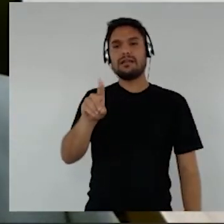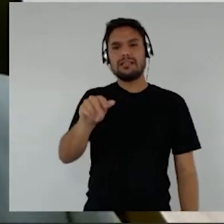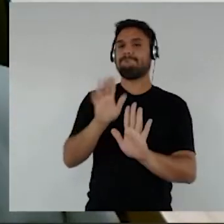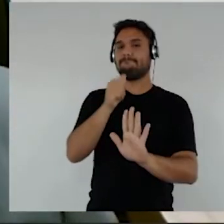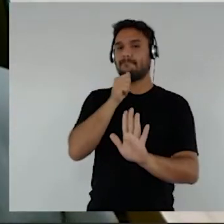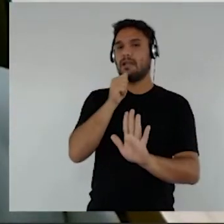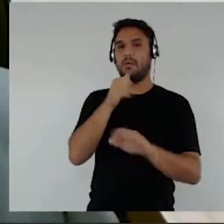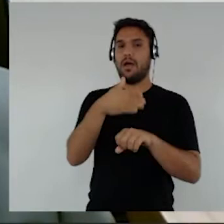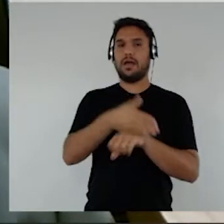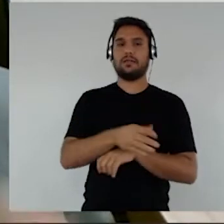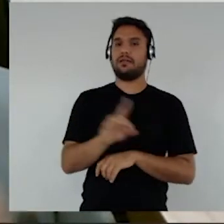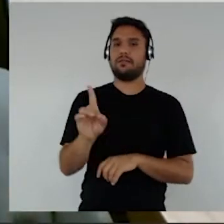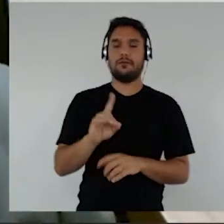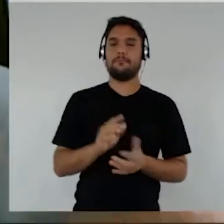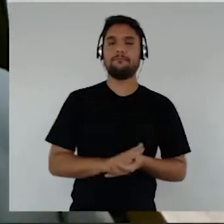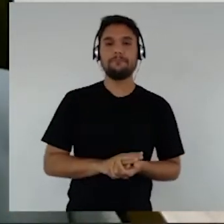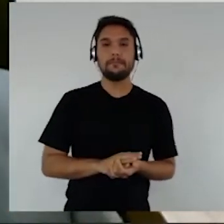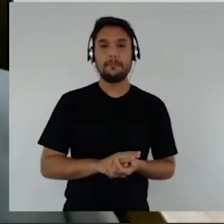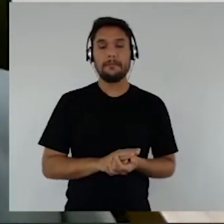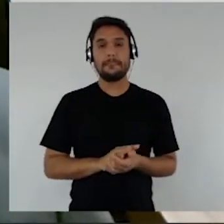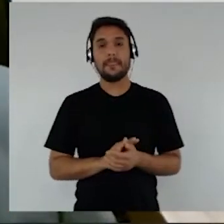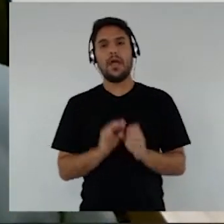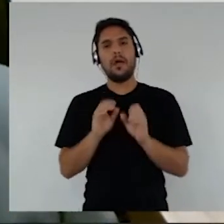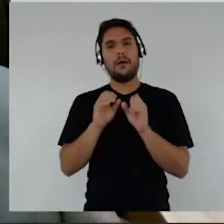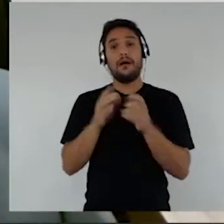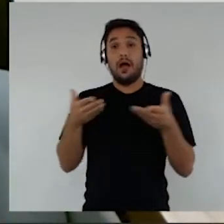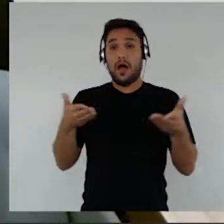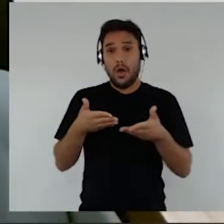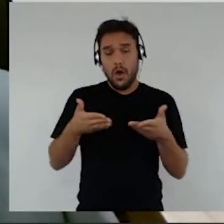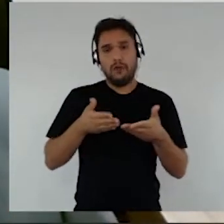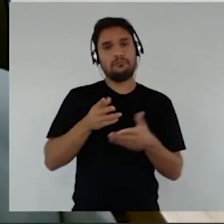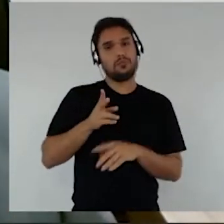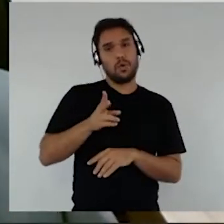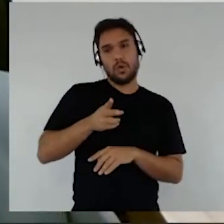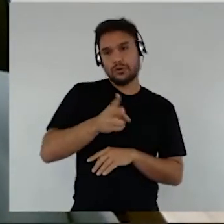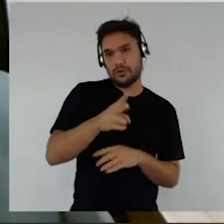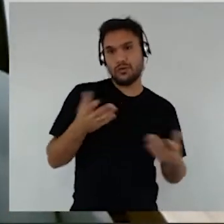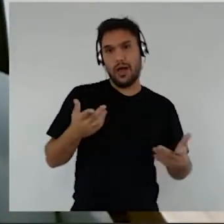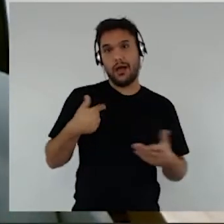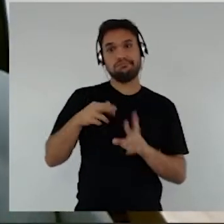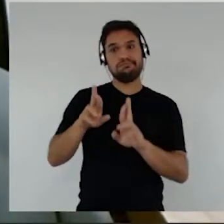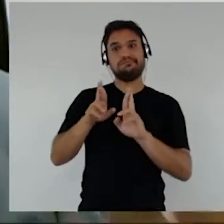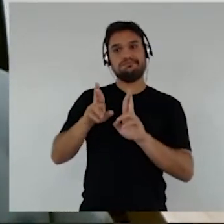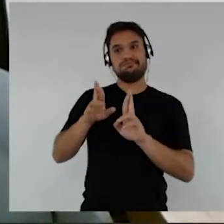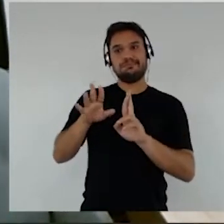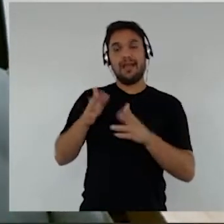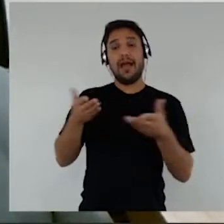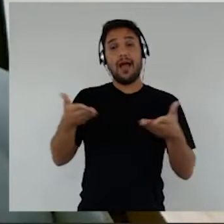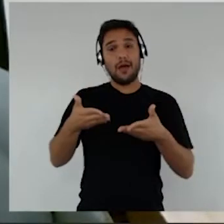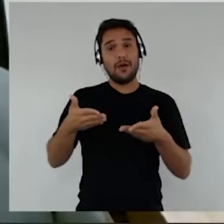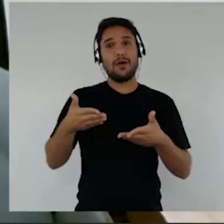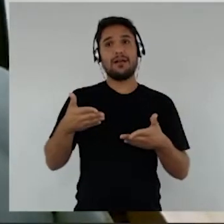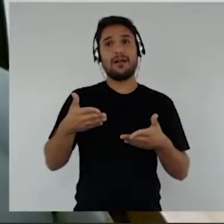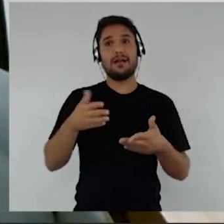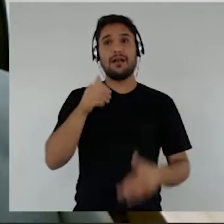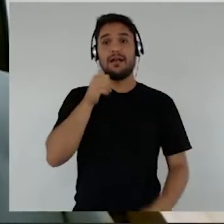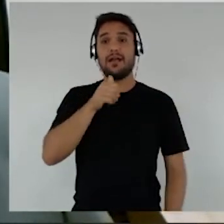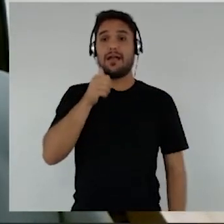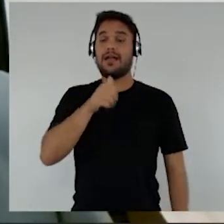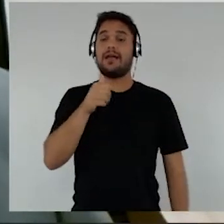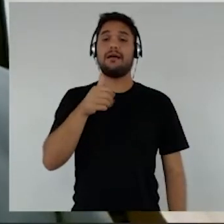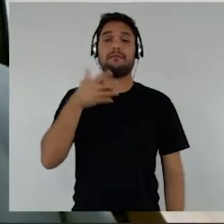sala. Não entrou. Então, eu passo, sem maiores delongas, até porque queremos ouvi-los, estamos ansiosos para isso. Passo a palavra, então, para a nossa